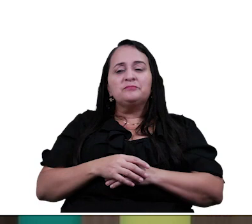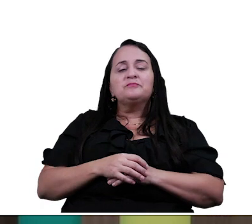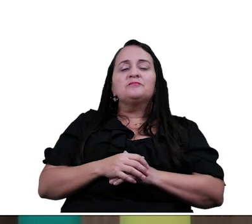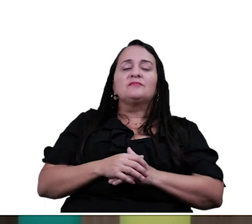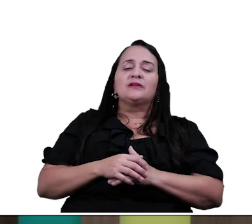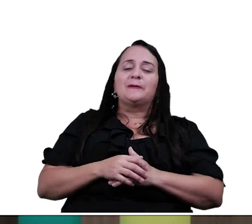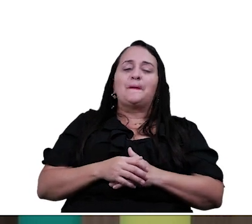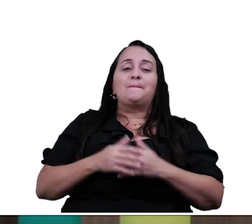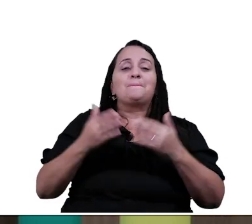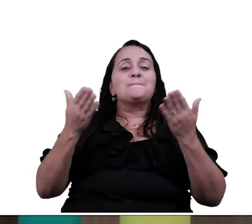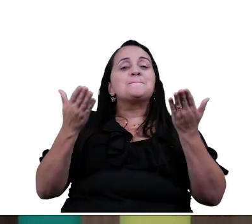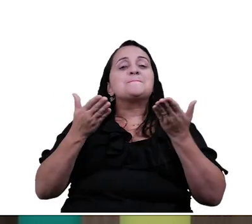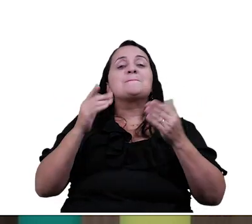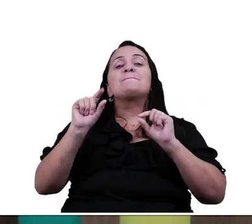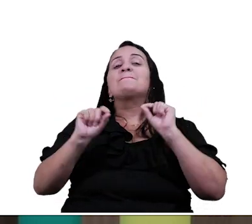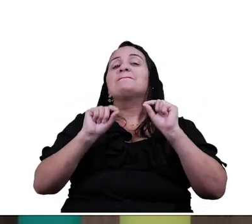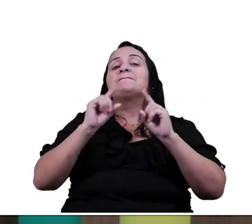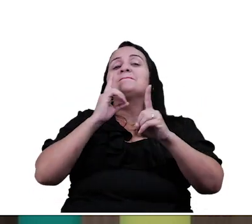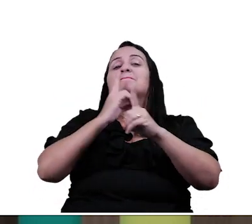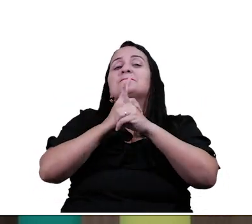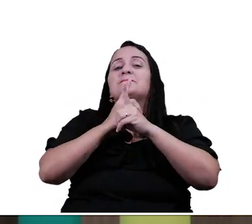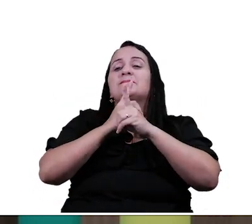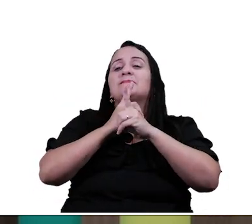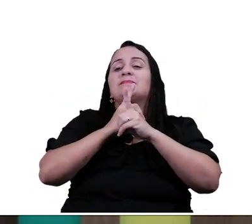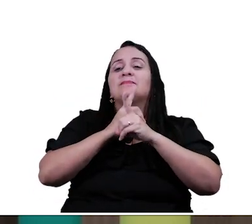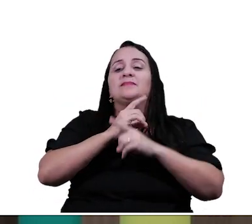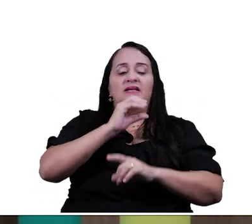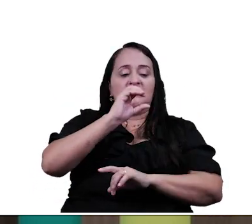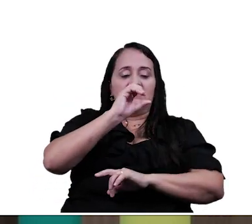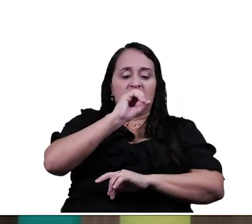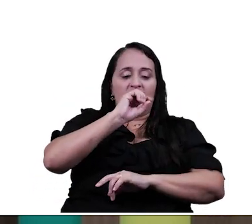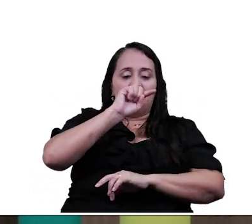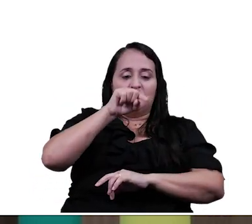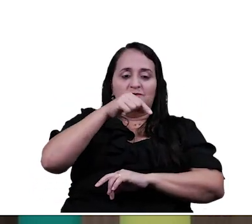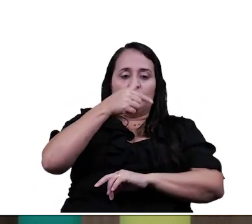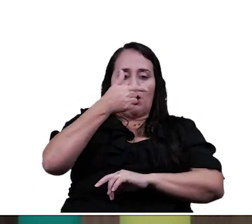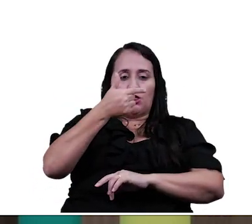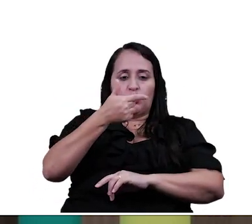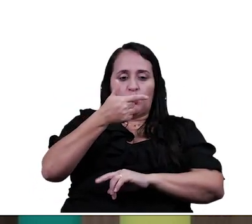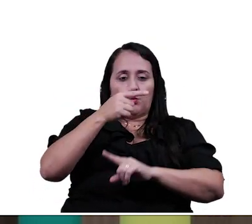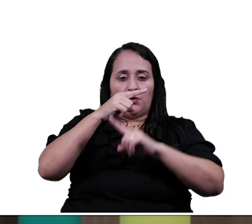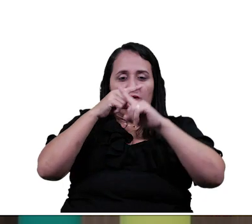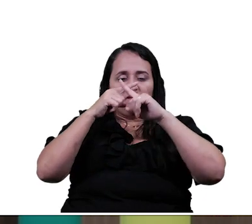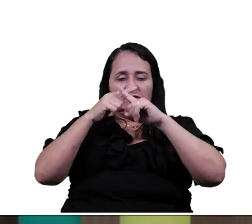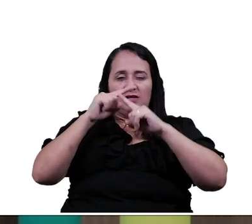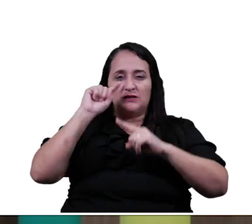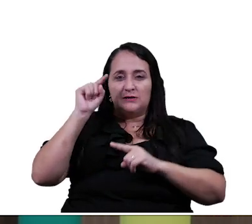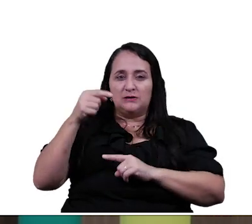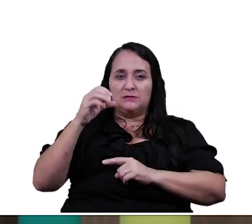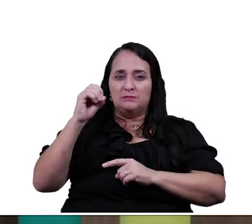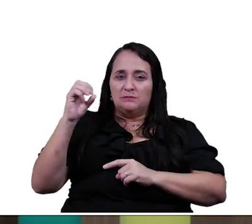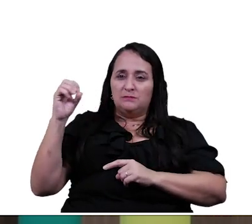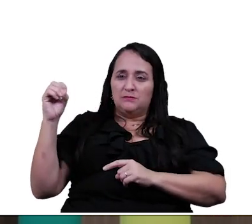Tá? Então, vai ficar 0,2 vezes 1.000 é igual a